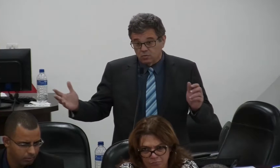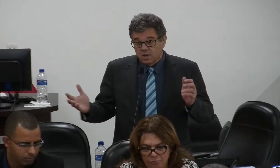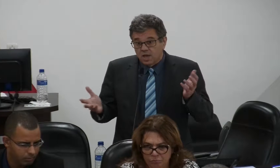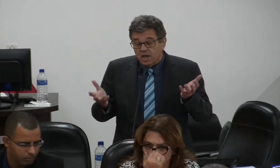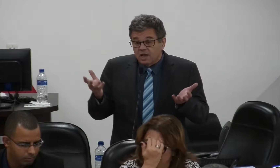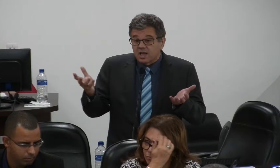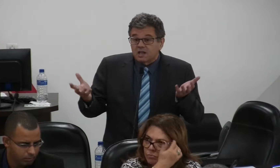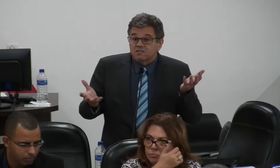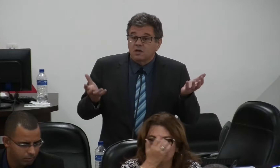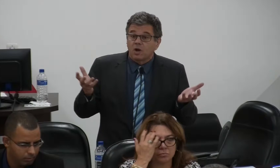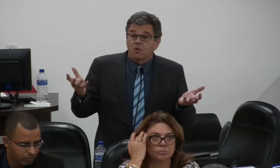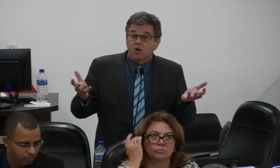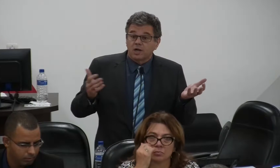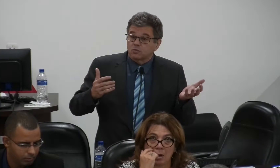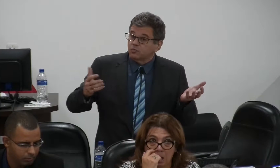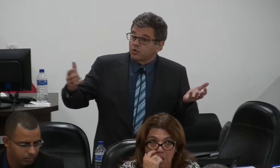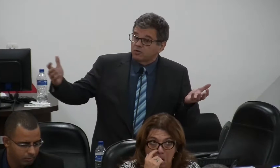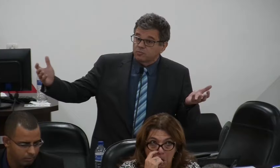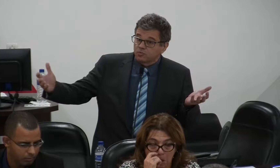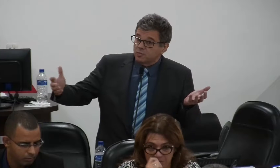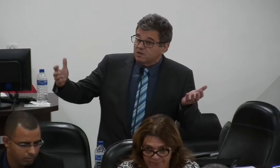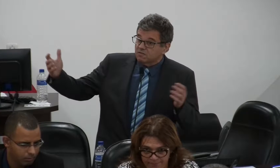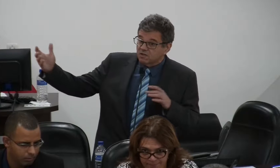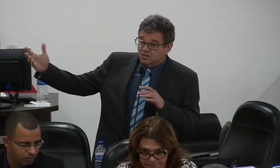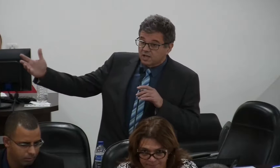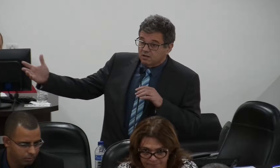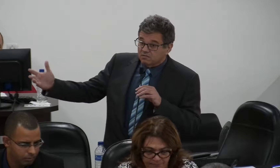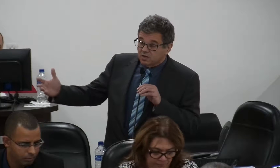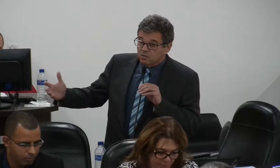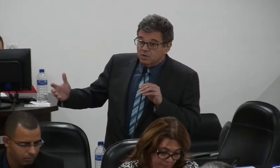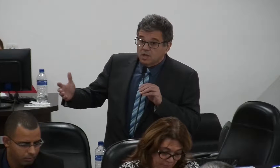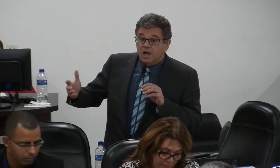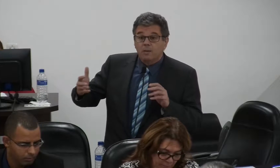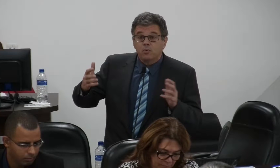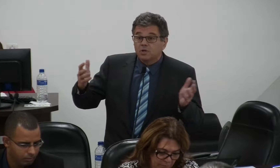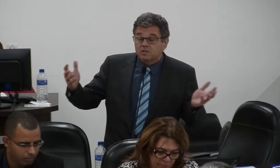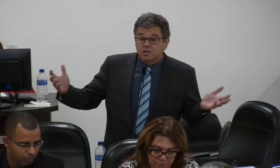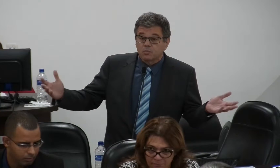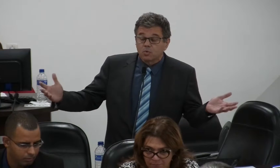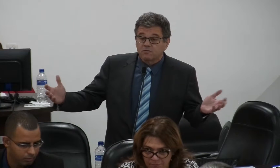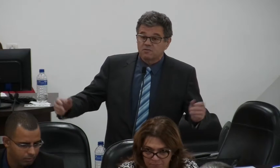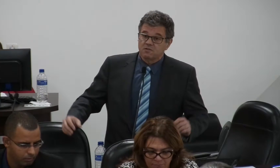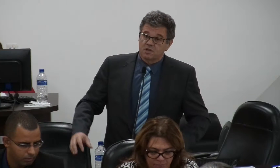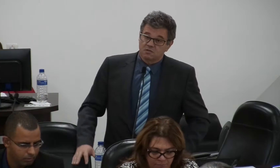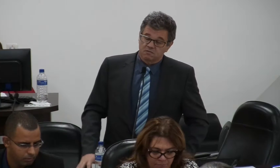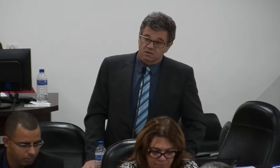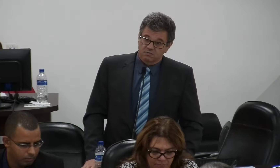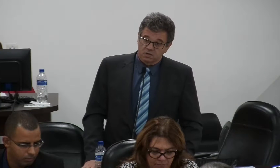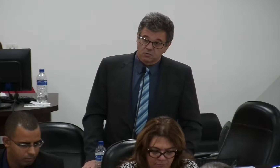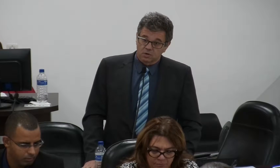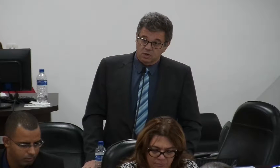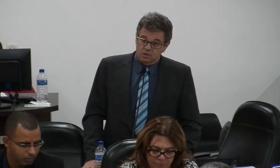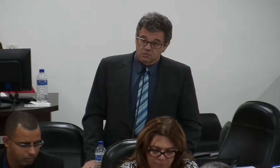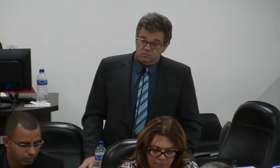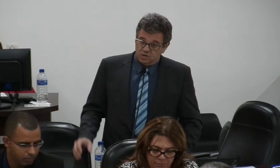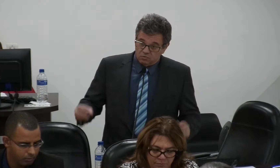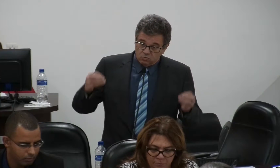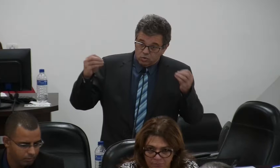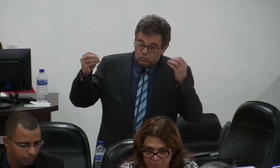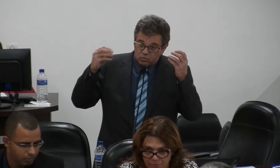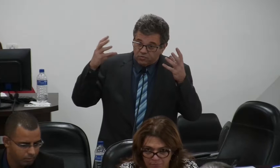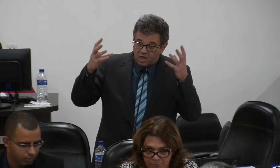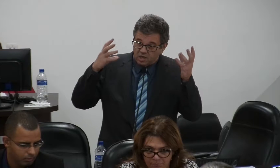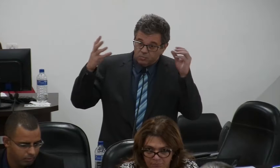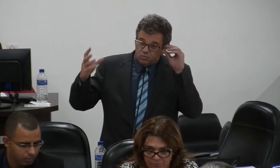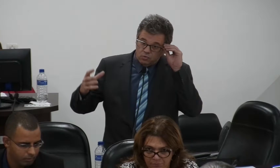Então é isso, é a relação agora, nos próximos meses, até a eleição, a política de boa vizinhança, vereador Cleiton. Será que o